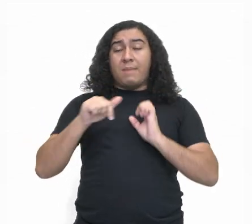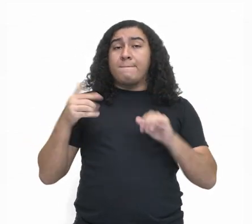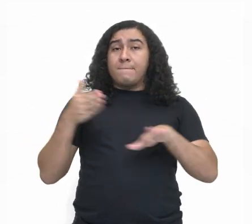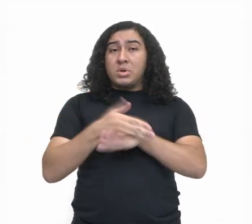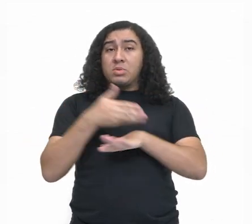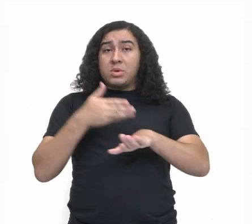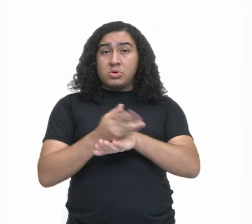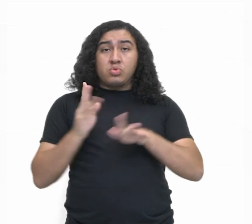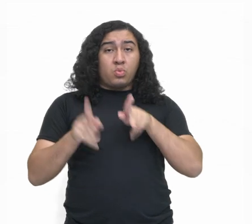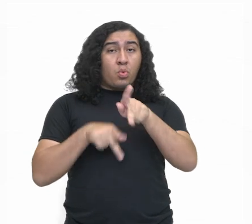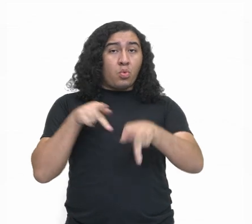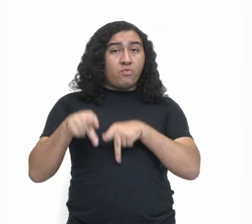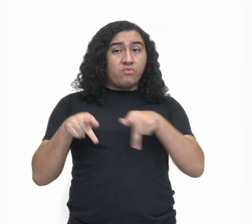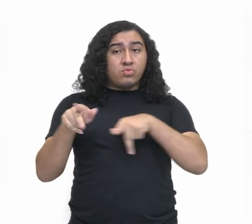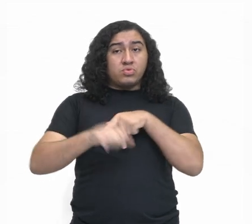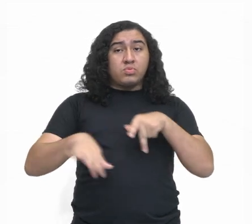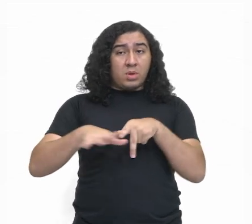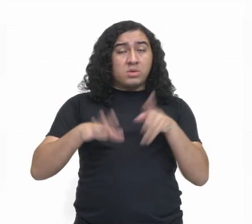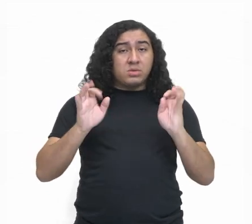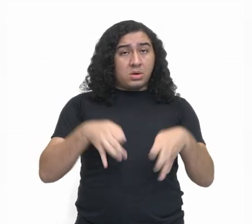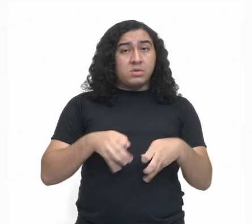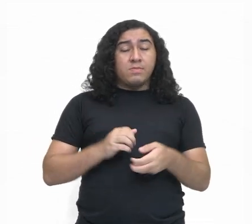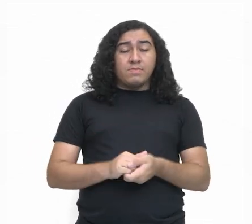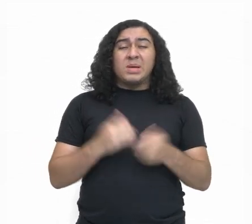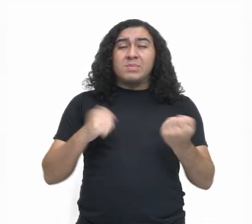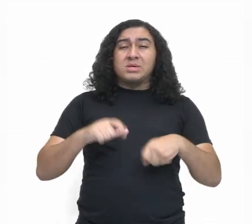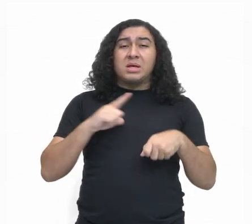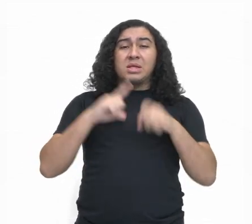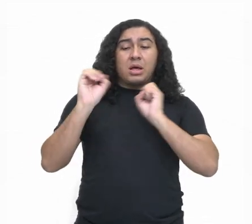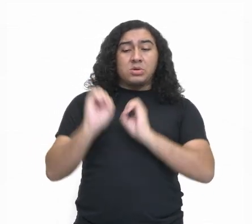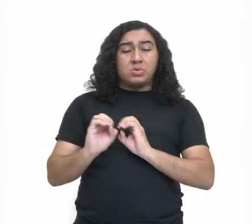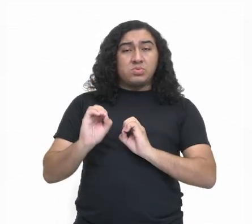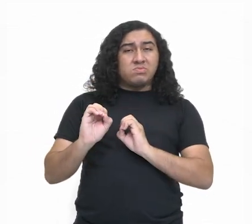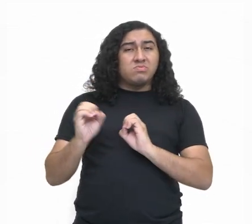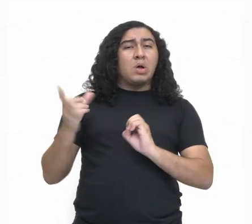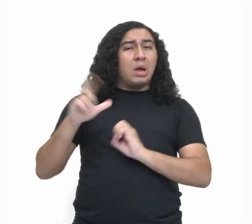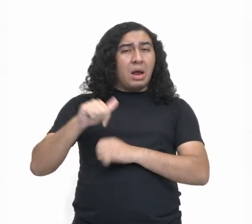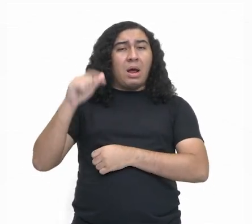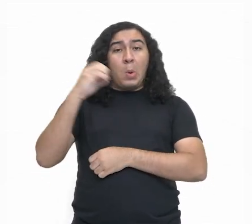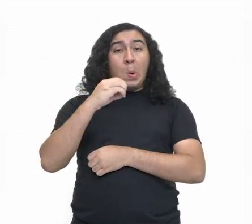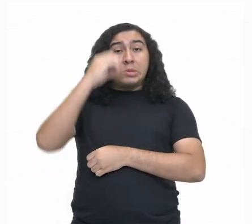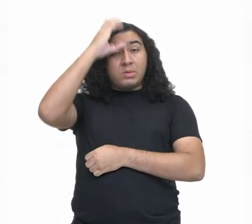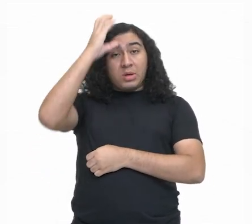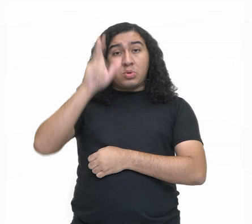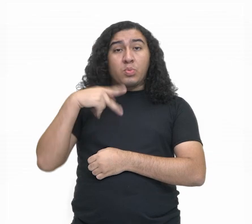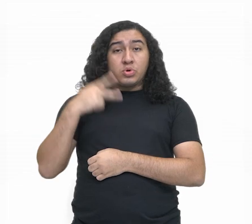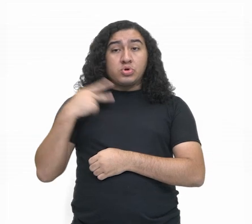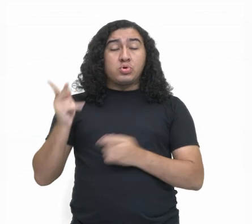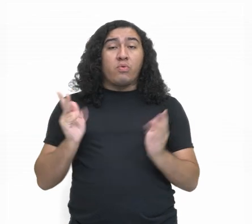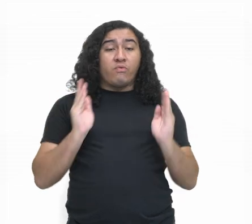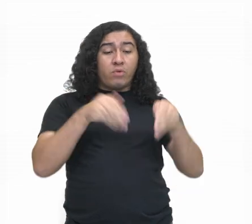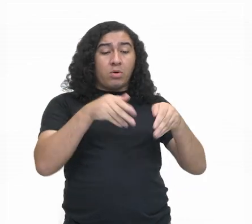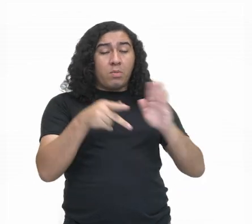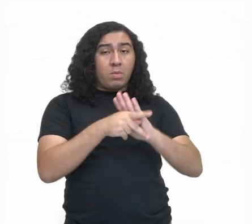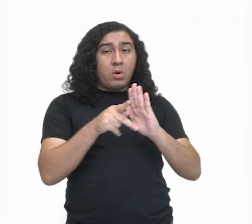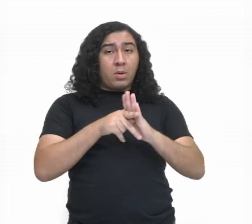participação popular. Então nós temos que ter uma educação política para a cidadania. E